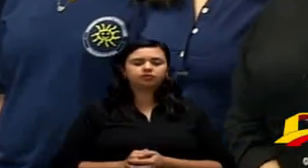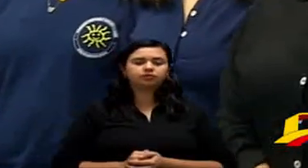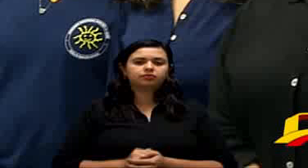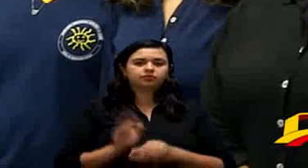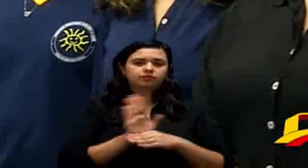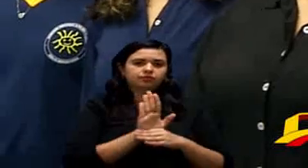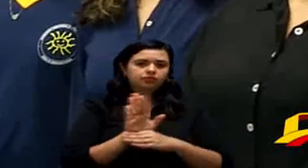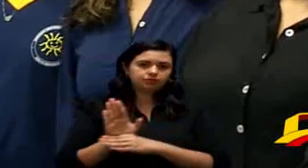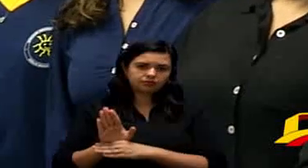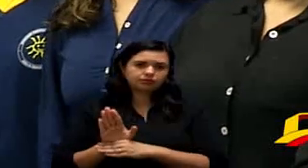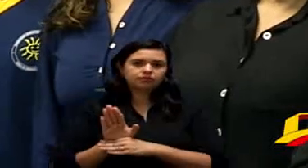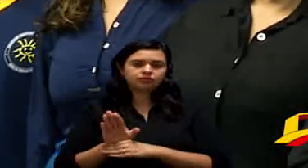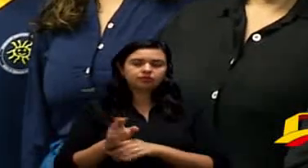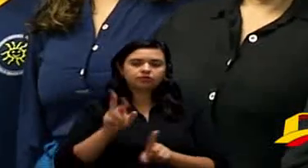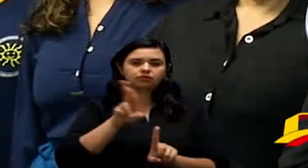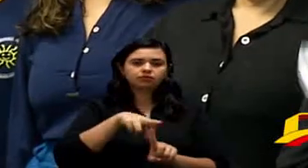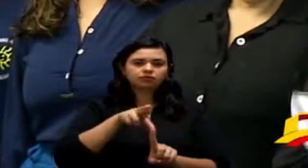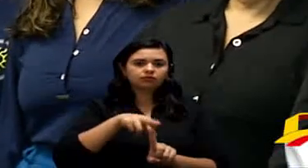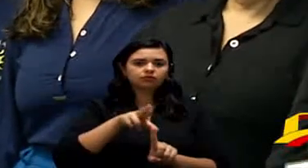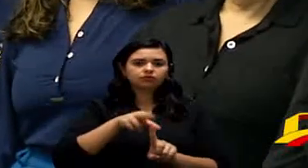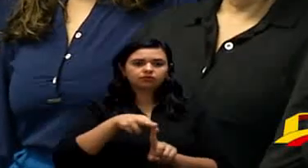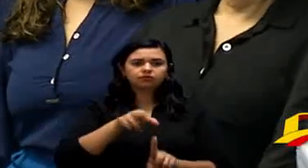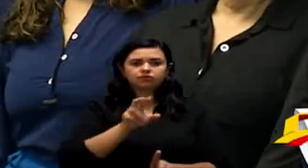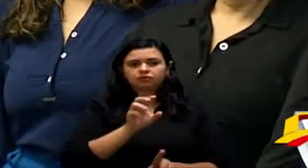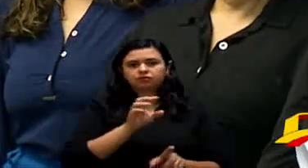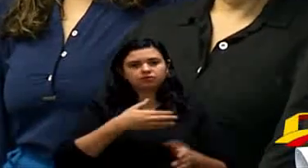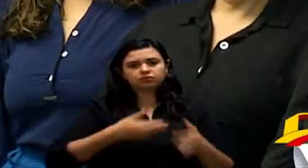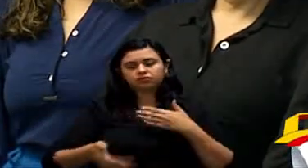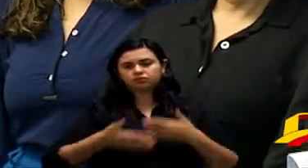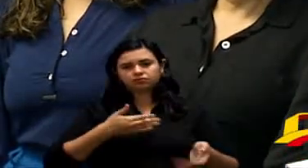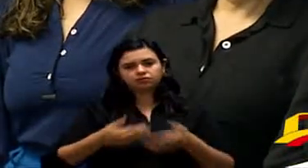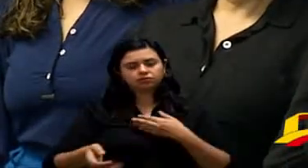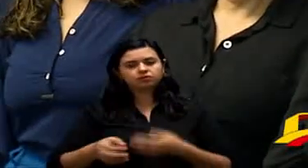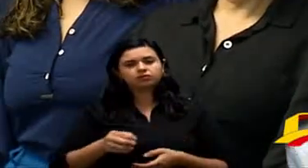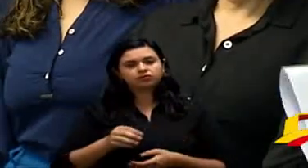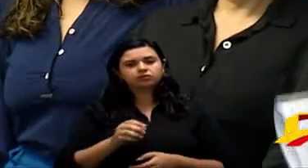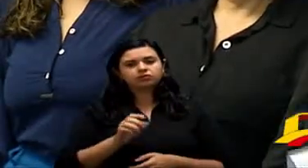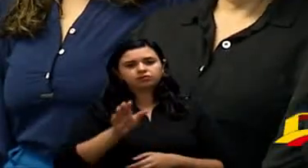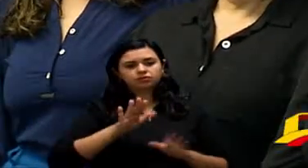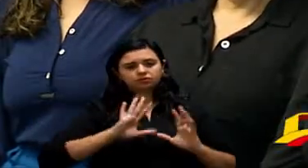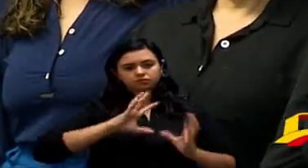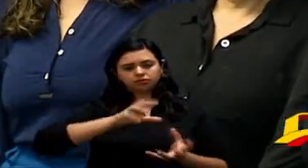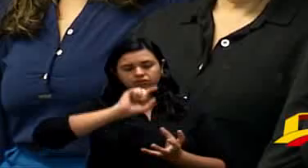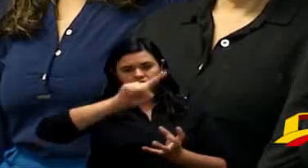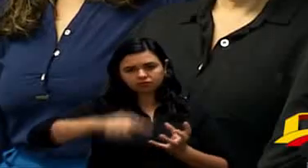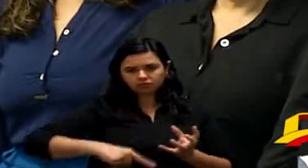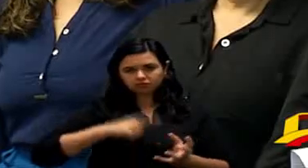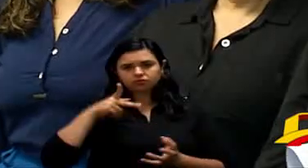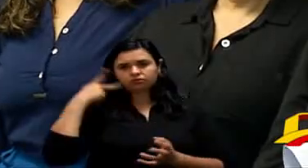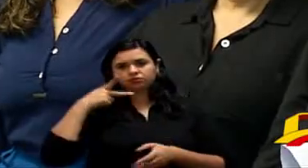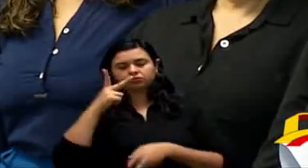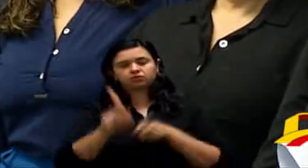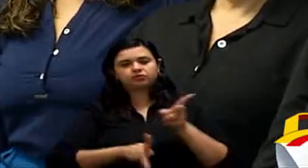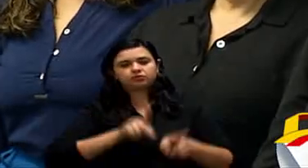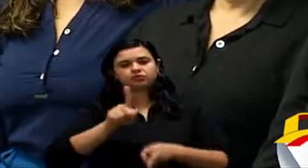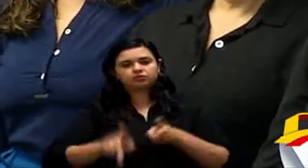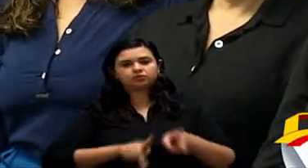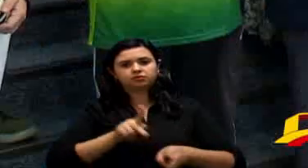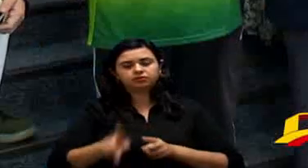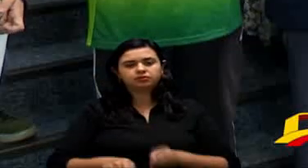e que é uma referência para qualquer instituição em nível Mundial é como política pública então